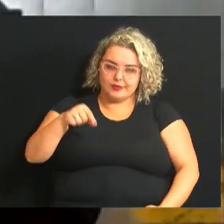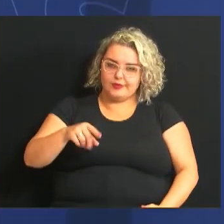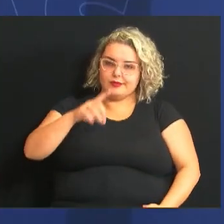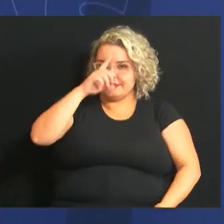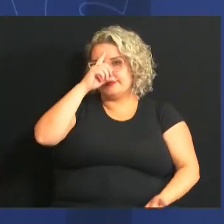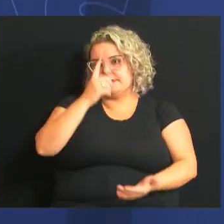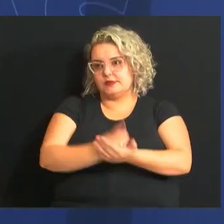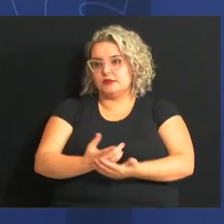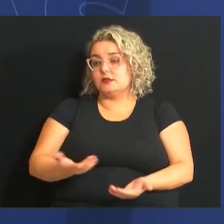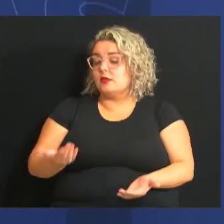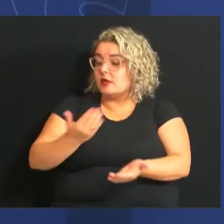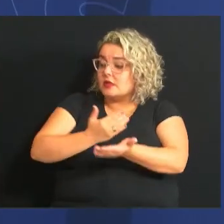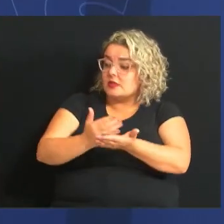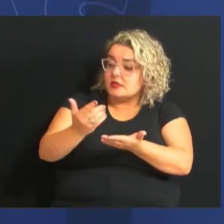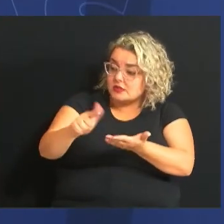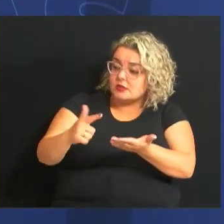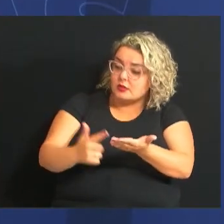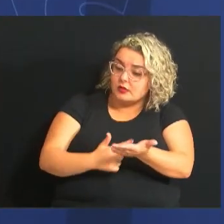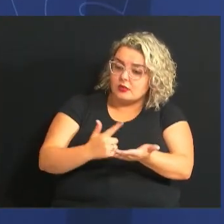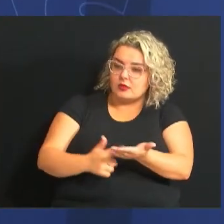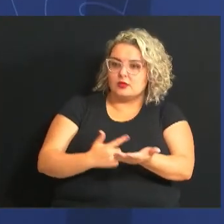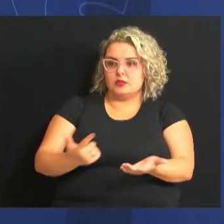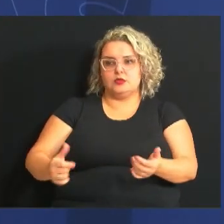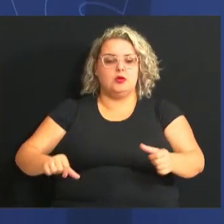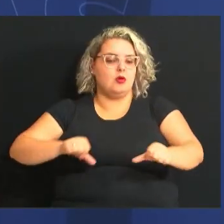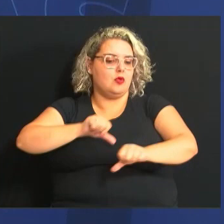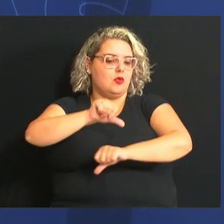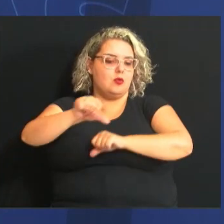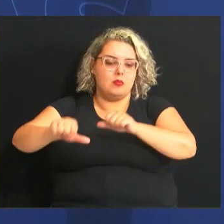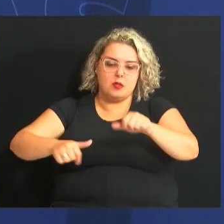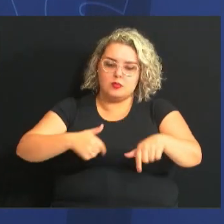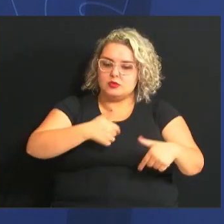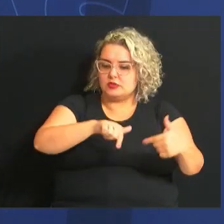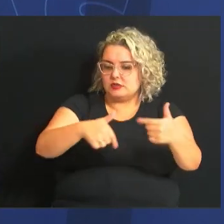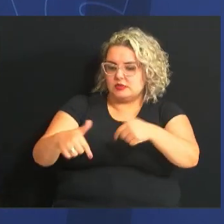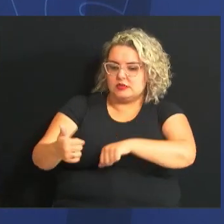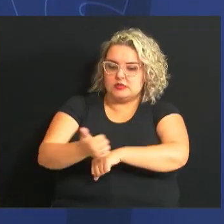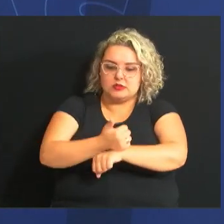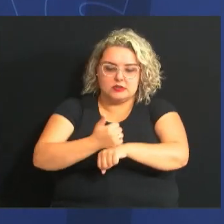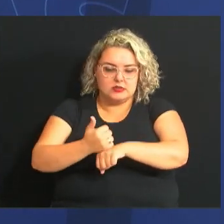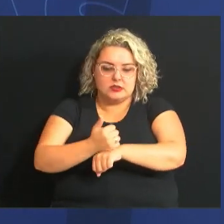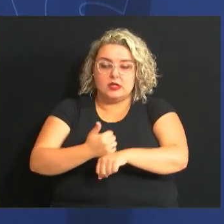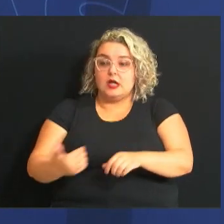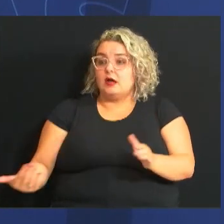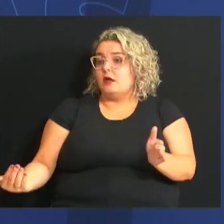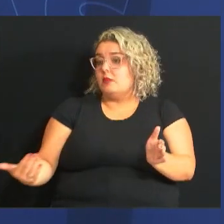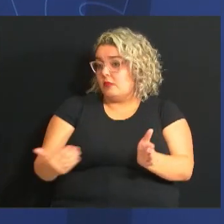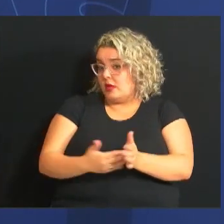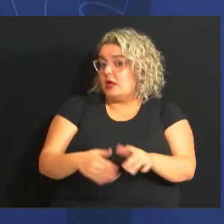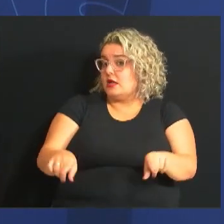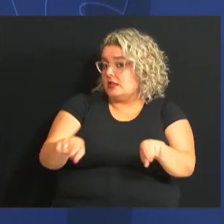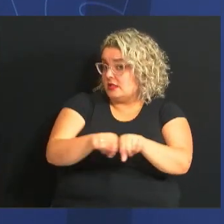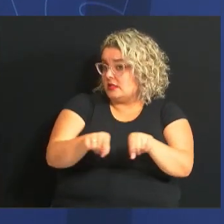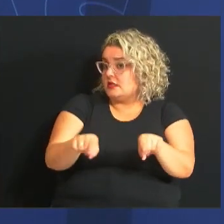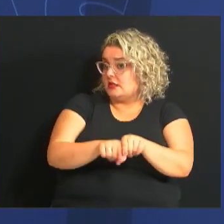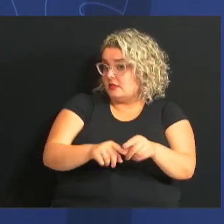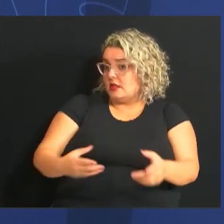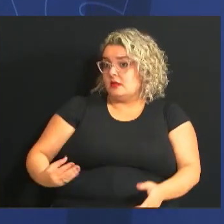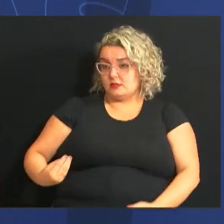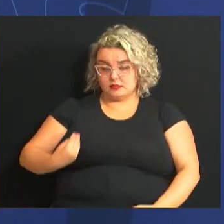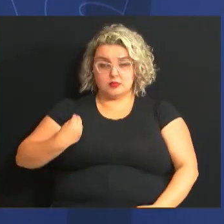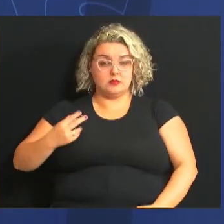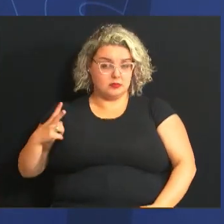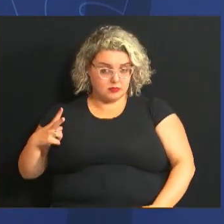Gustavo, ele pode ser desde uma mudança de carreira na vida profissional, mas também na vida pessoal, pode ser como